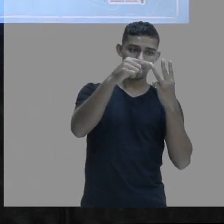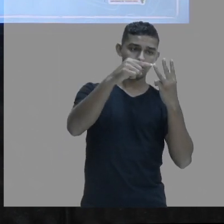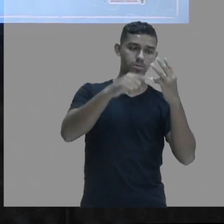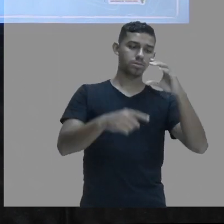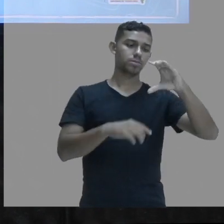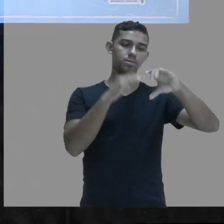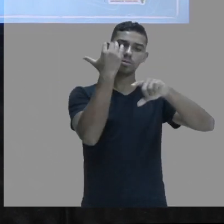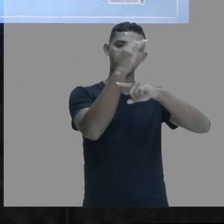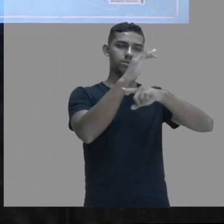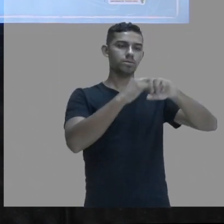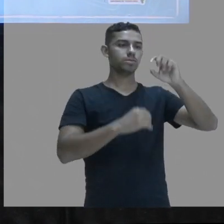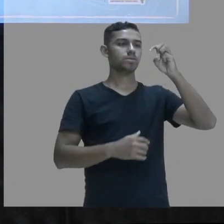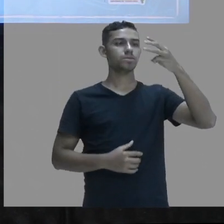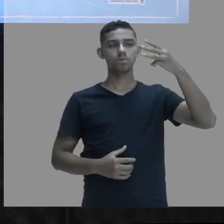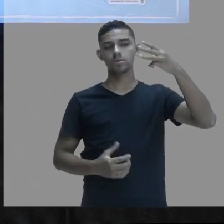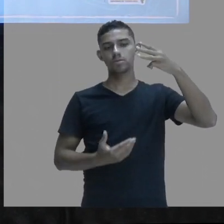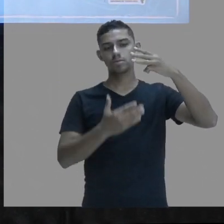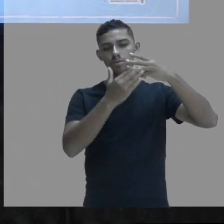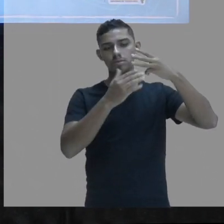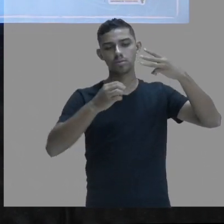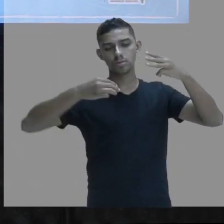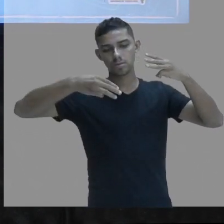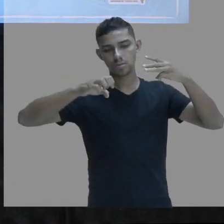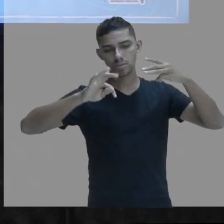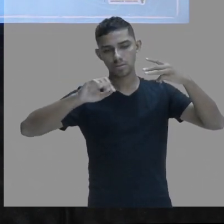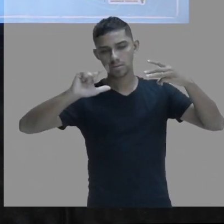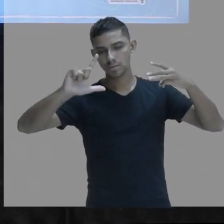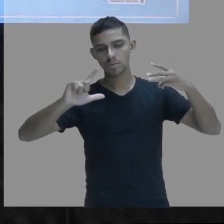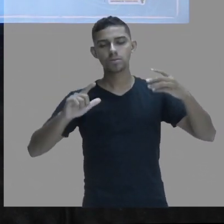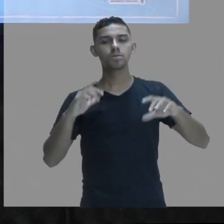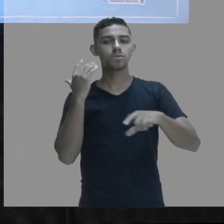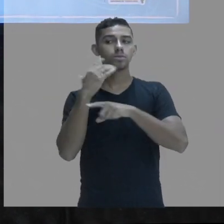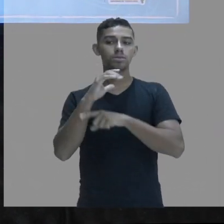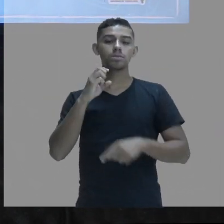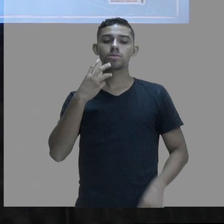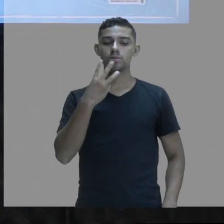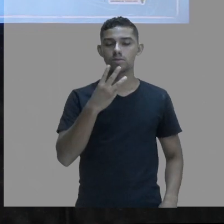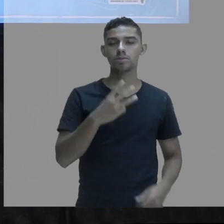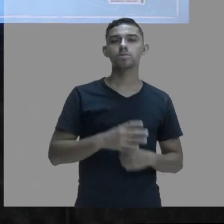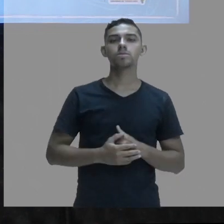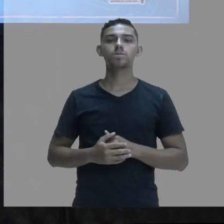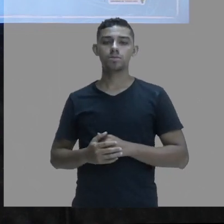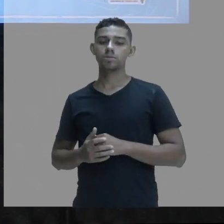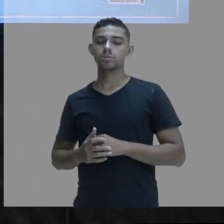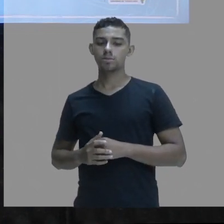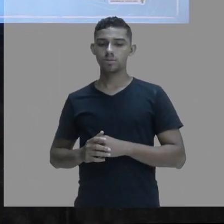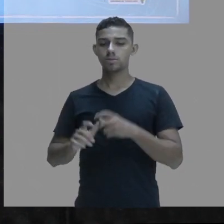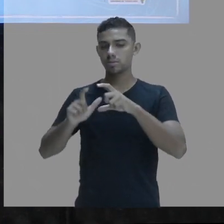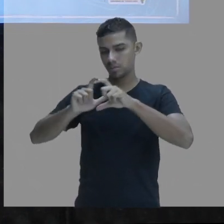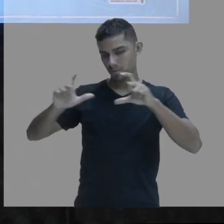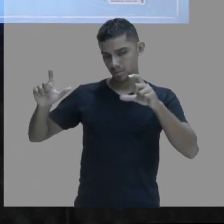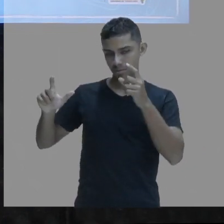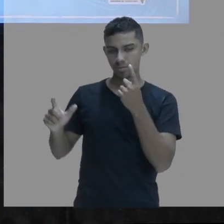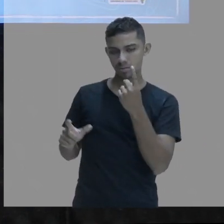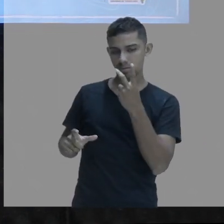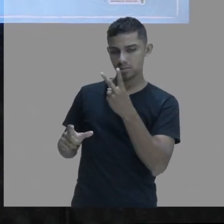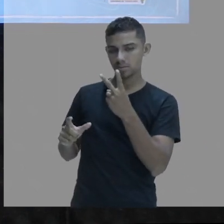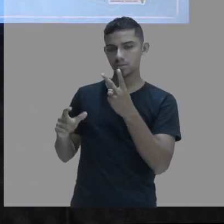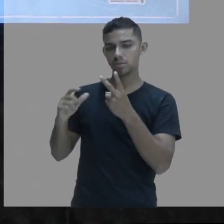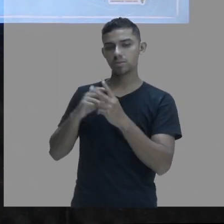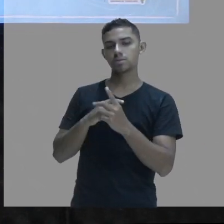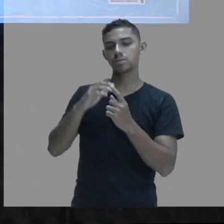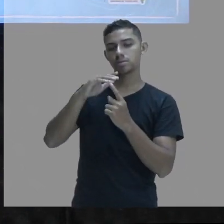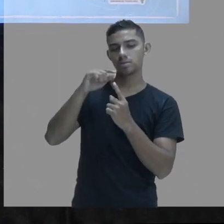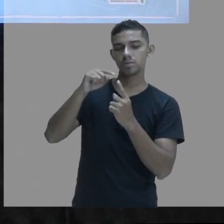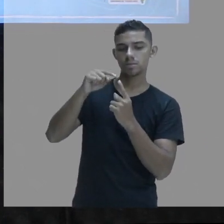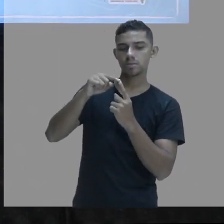se encontra no carbono 3, metil no carbono 3, a insaturação entre os carbonos 1 e 2, e aí a gente define o